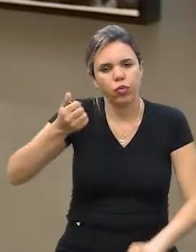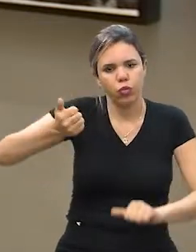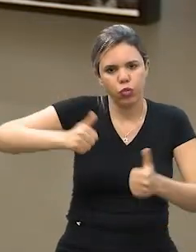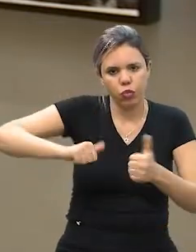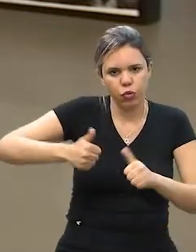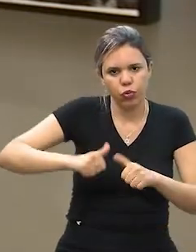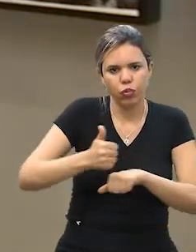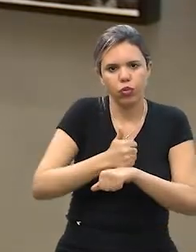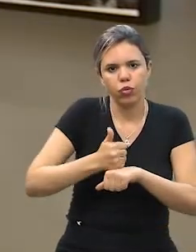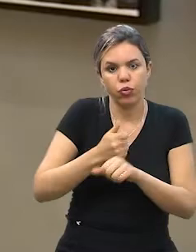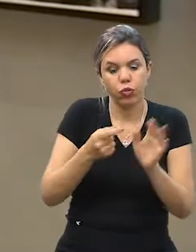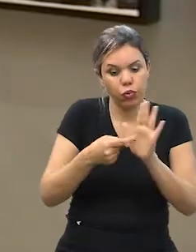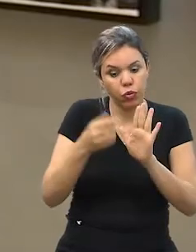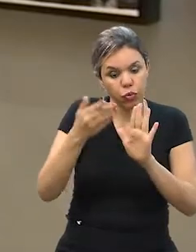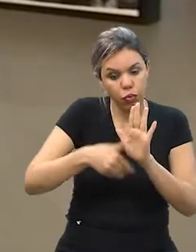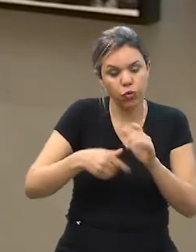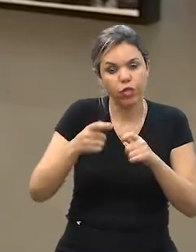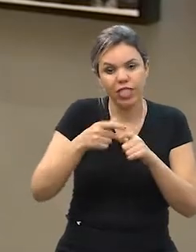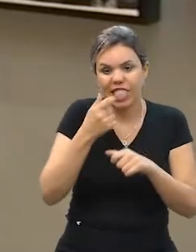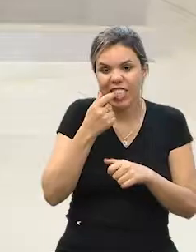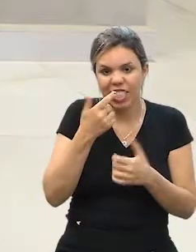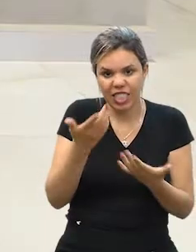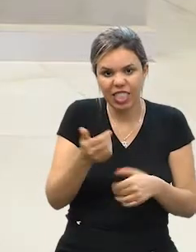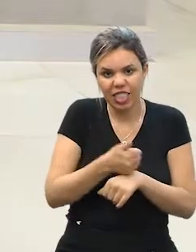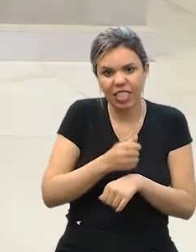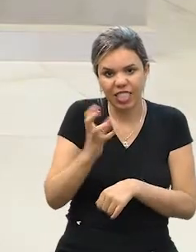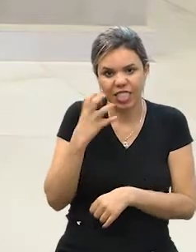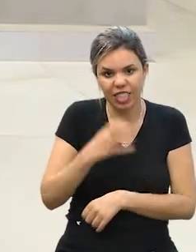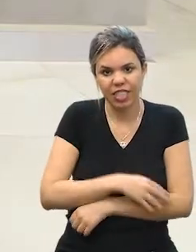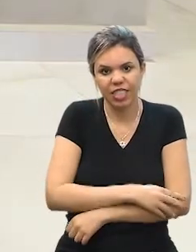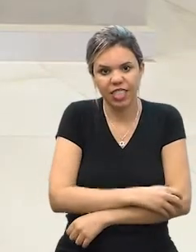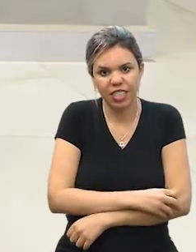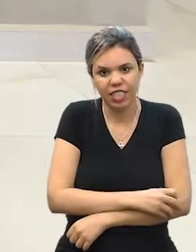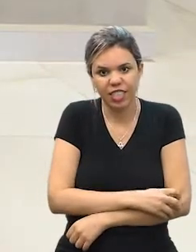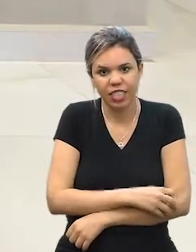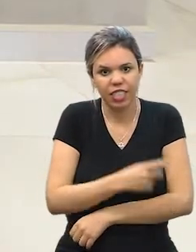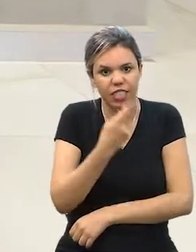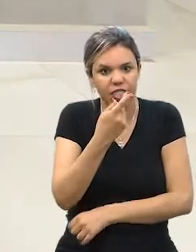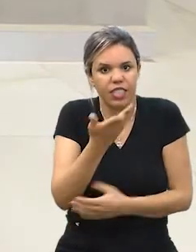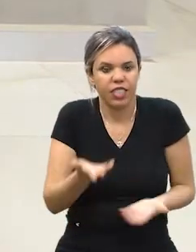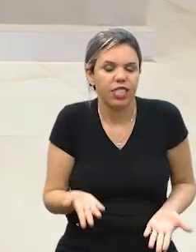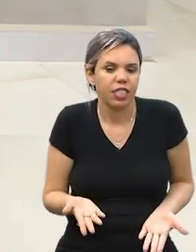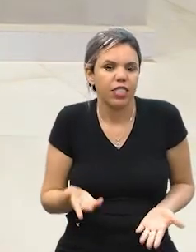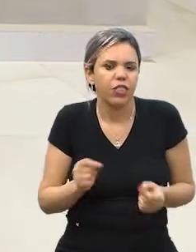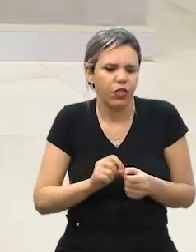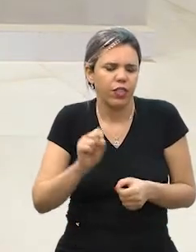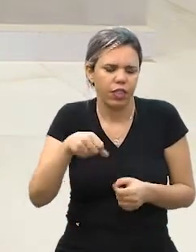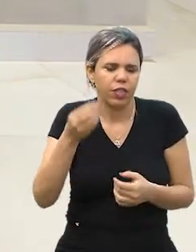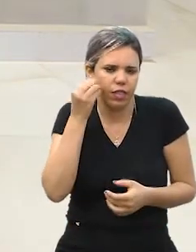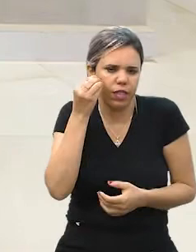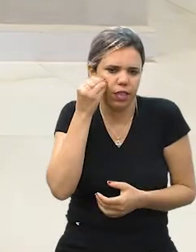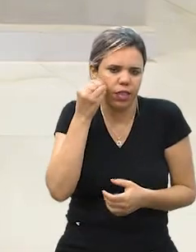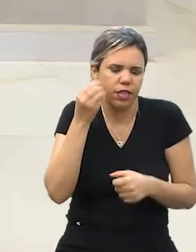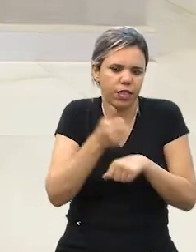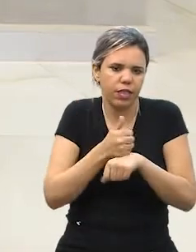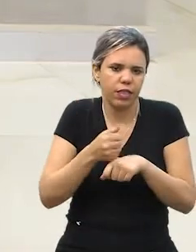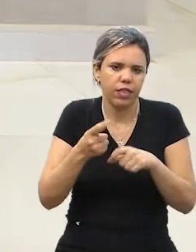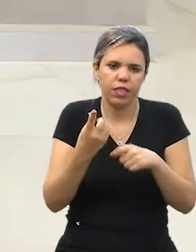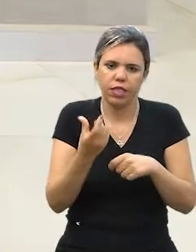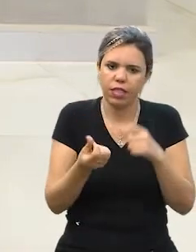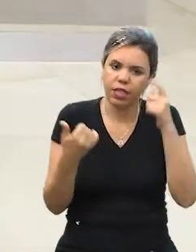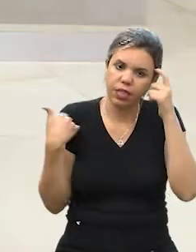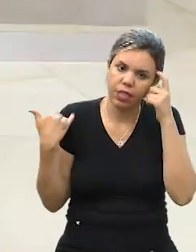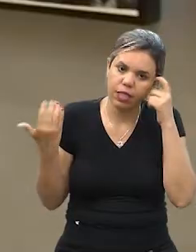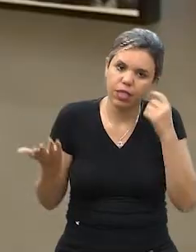vocacional, apareceu lá, odontologia. Sério? É, e aí eu falei, cara, vou tentar odontologia. Mas aos